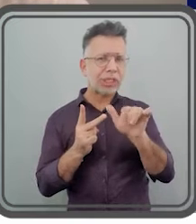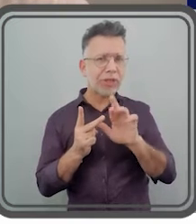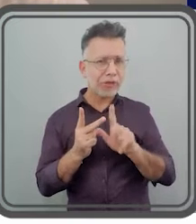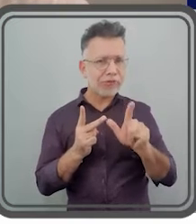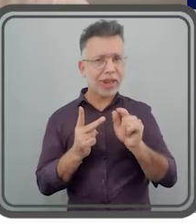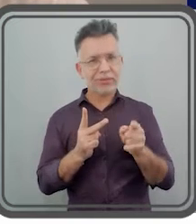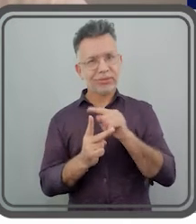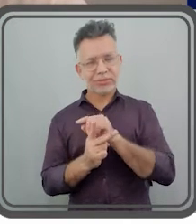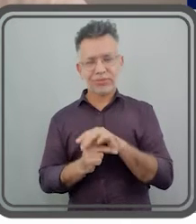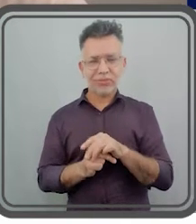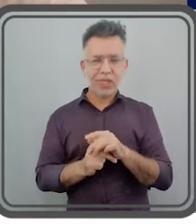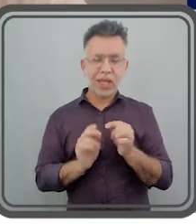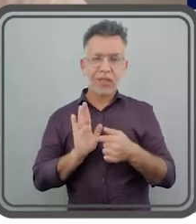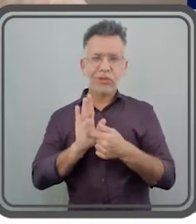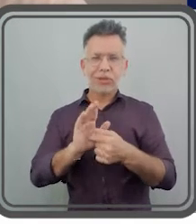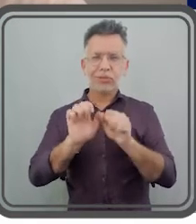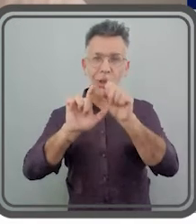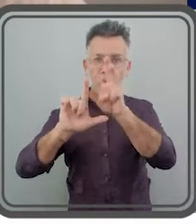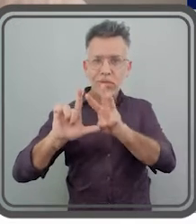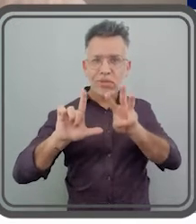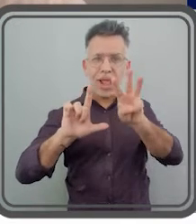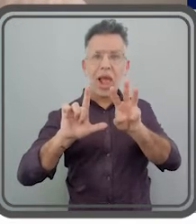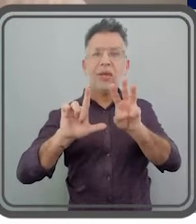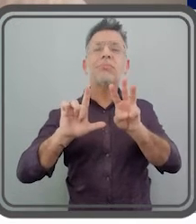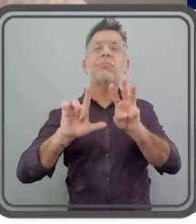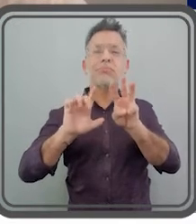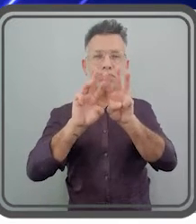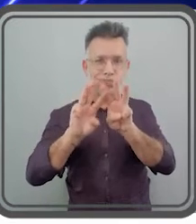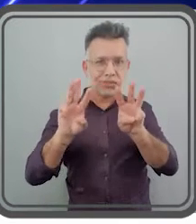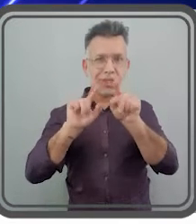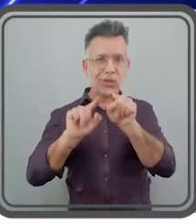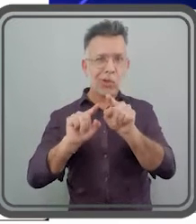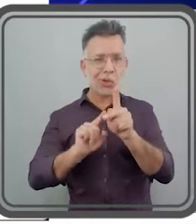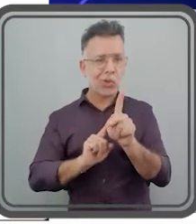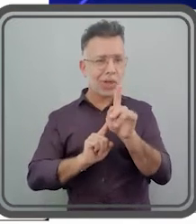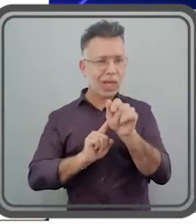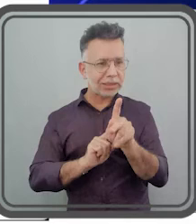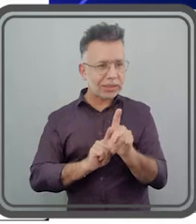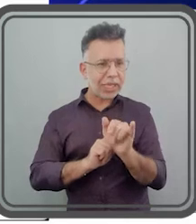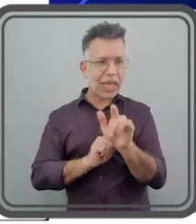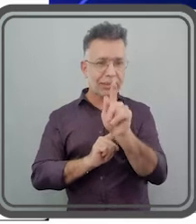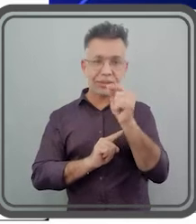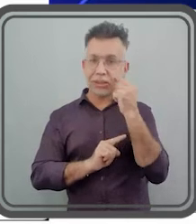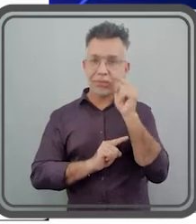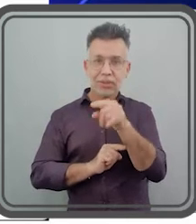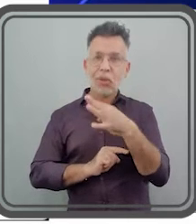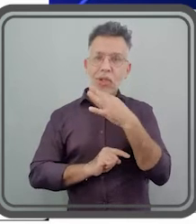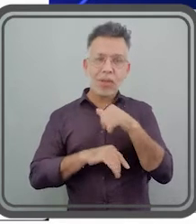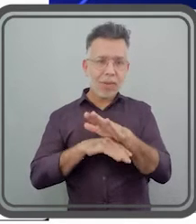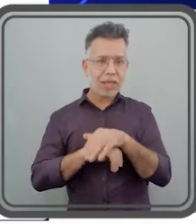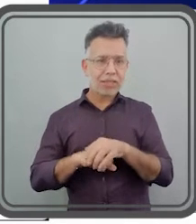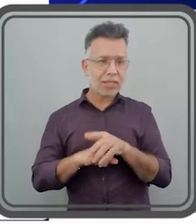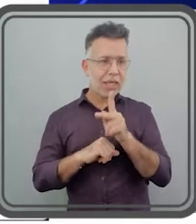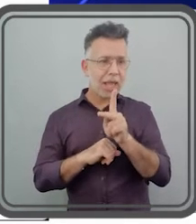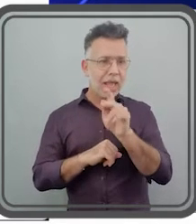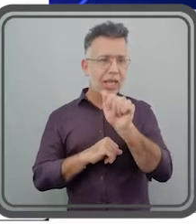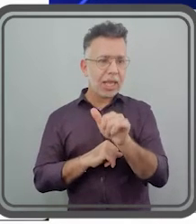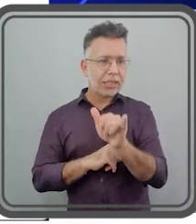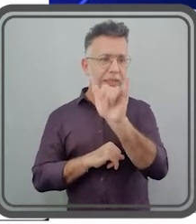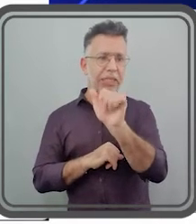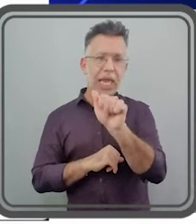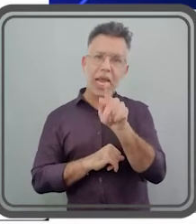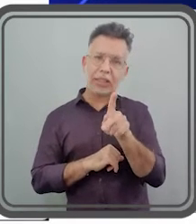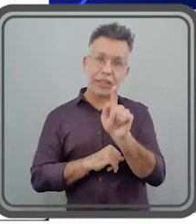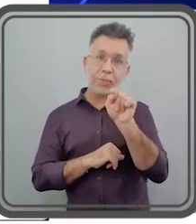aqui o site do caiaque Então aprende rápido para a gente poder mostrar aqui para o pessoal para quem quer conhecer mais ó